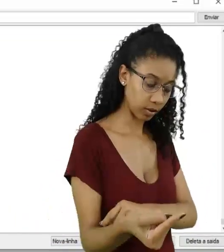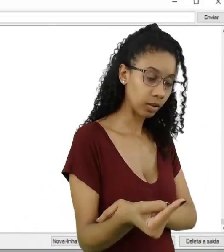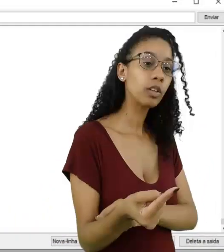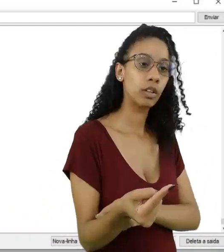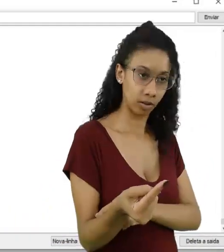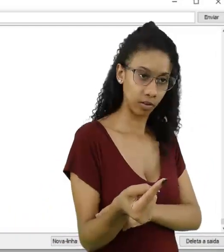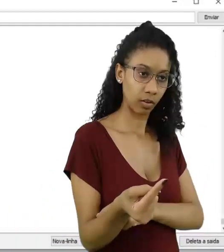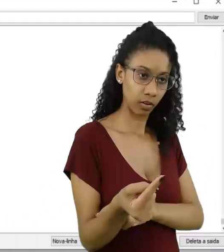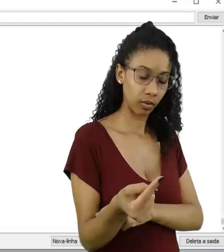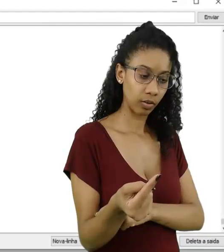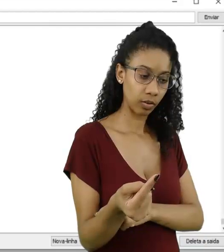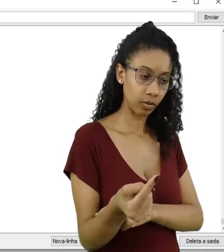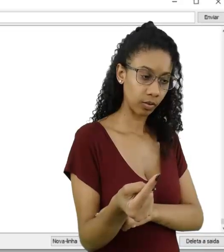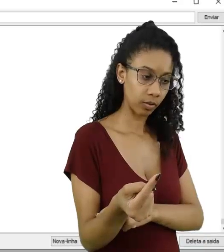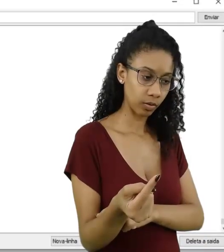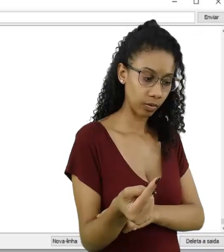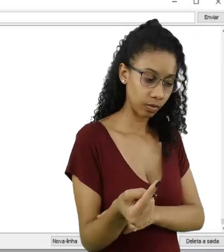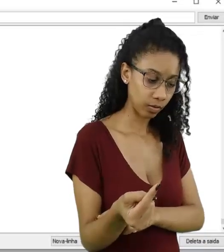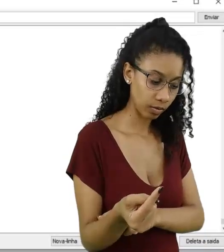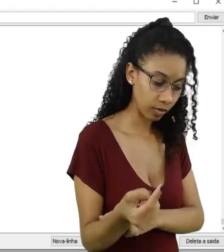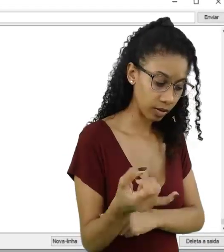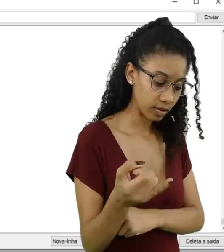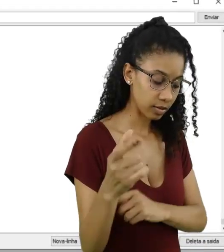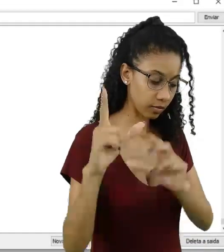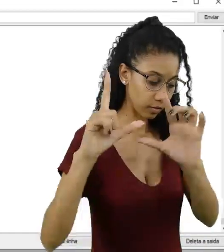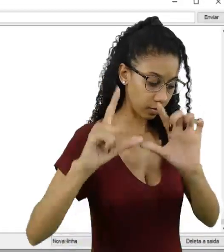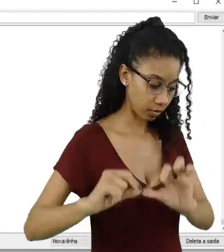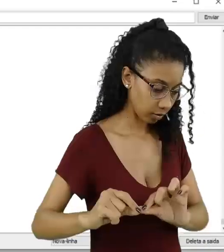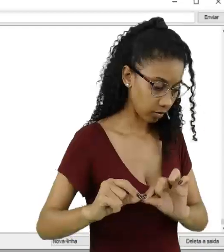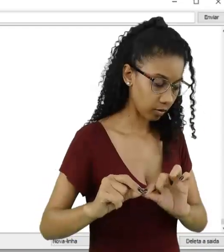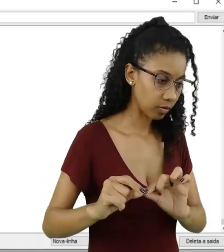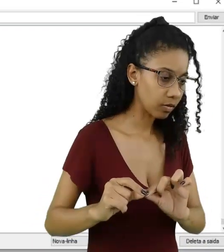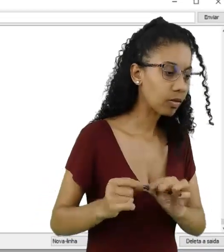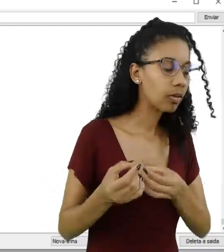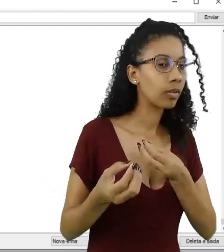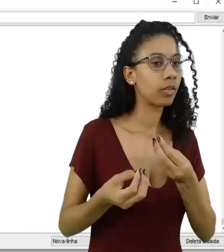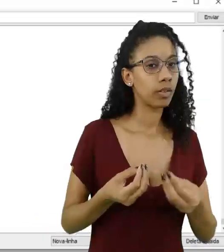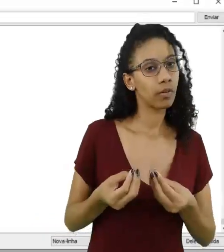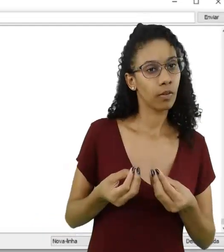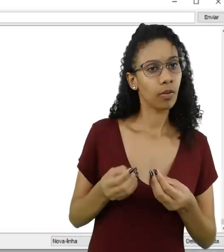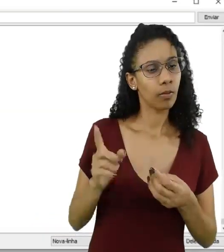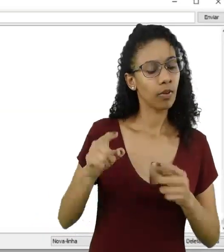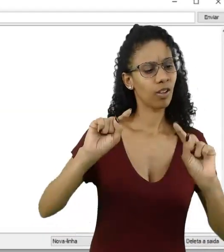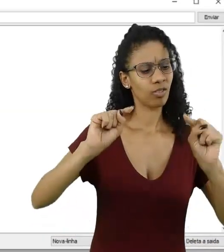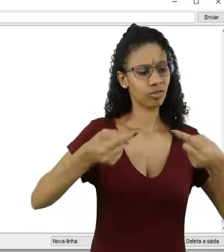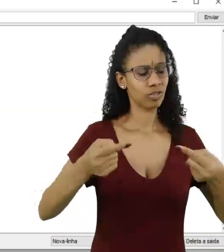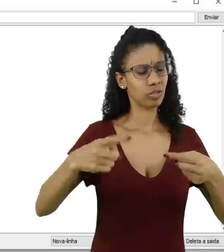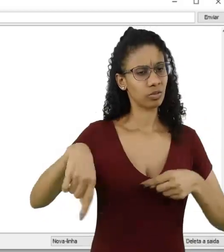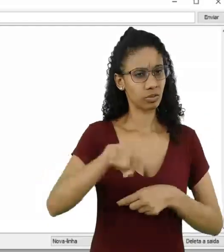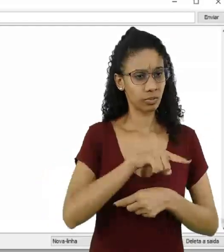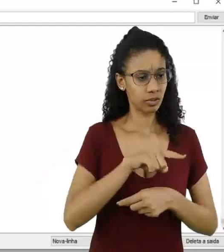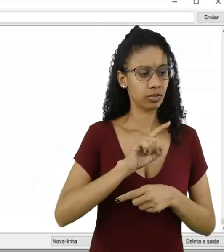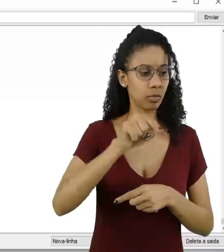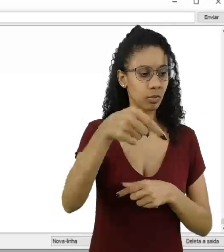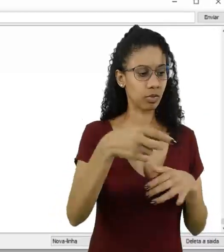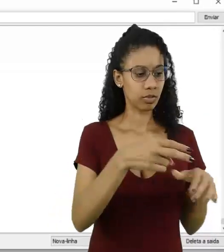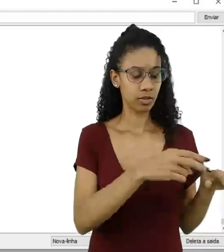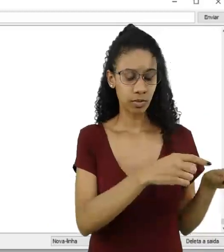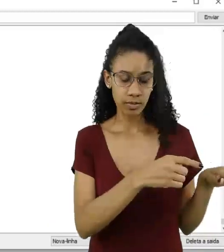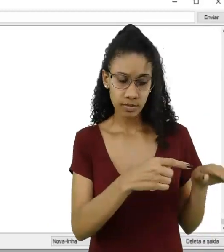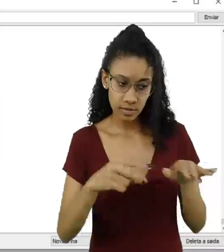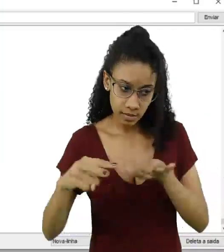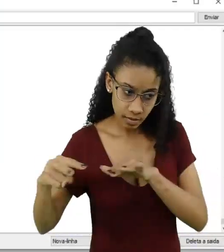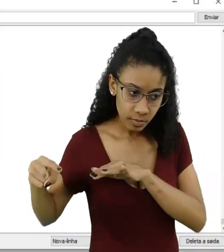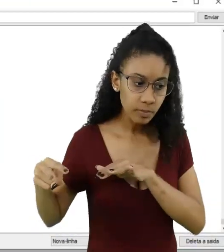ohms, ou seja, 10 kΩ, ligue o LED. Se for menor, desligue o LED, tá? Esse é o desafio para vocês na próxima